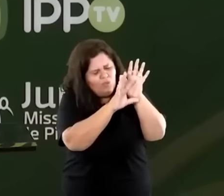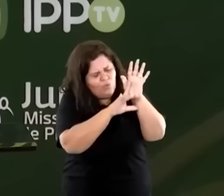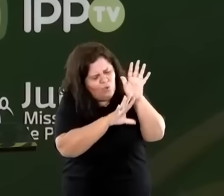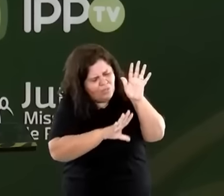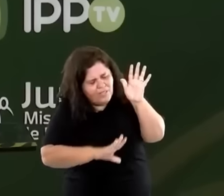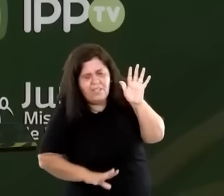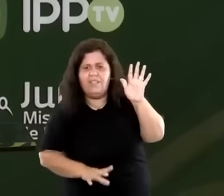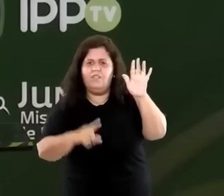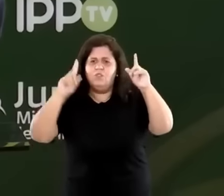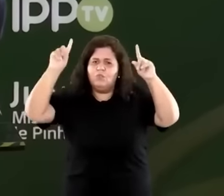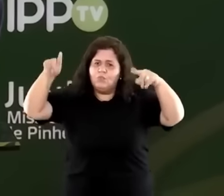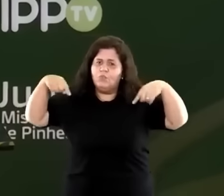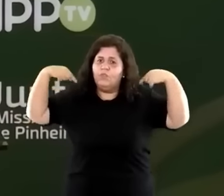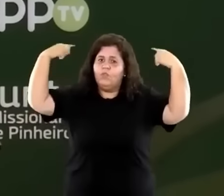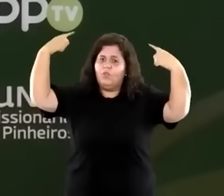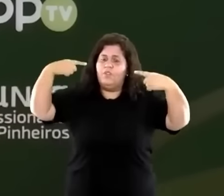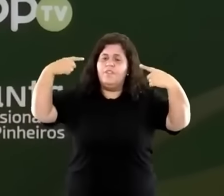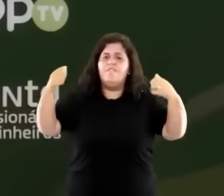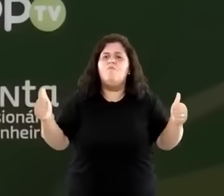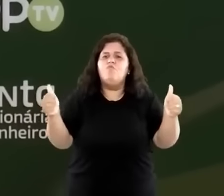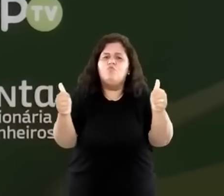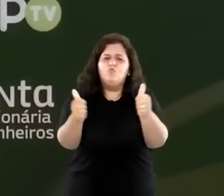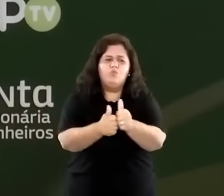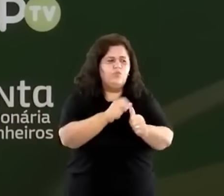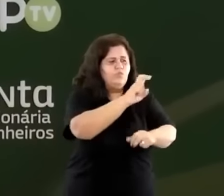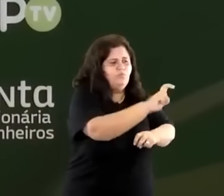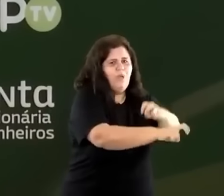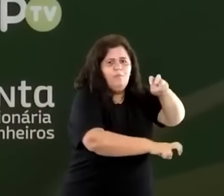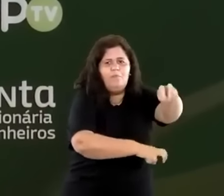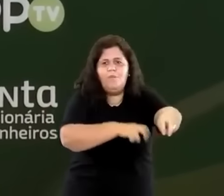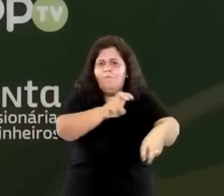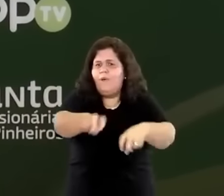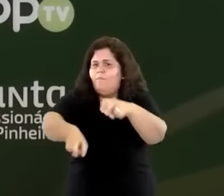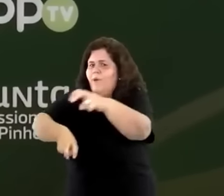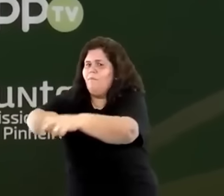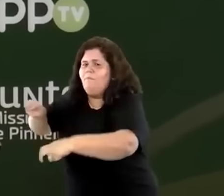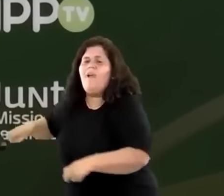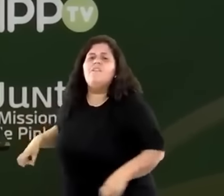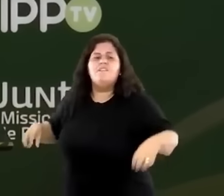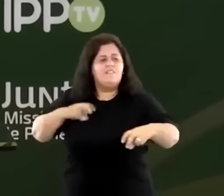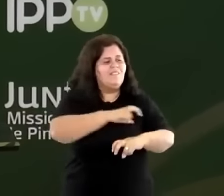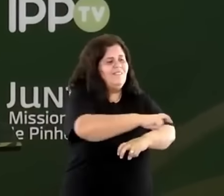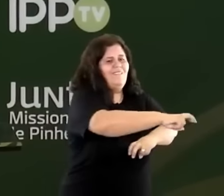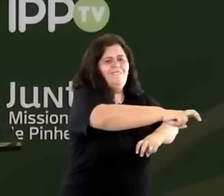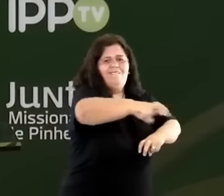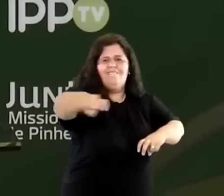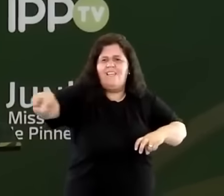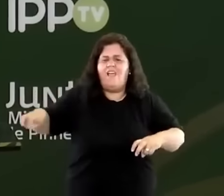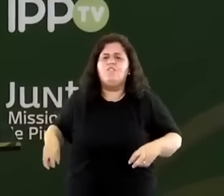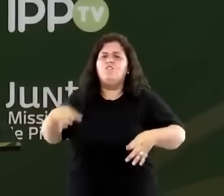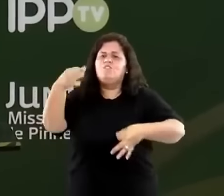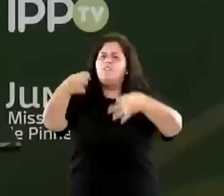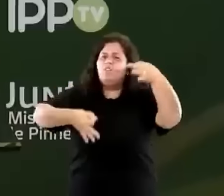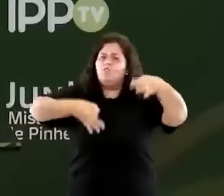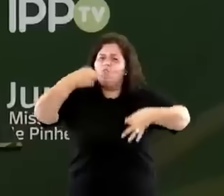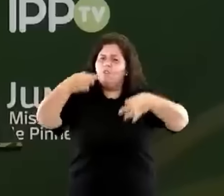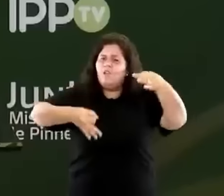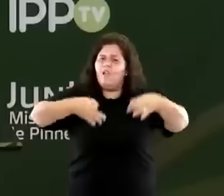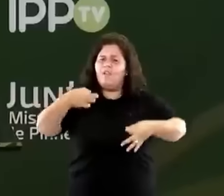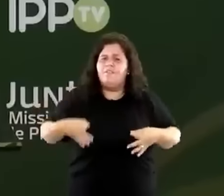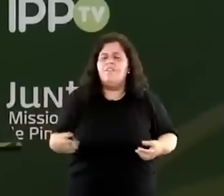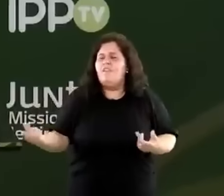graça e vamos participar no o céu do grande julgamento de Deus porque seremos também